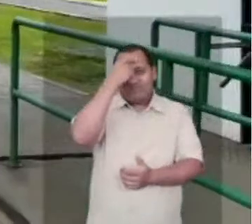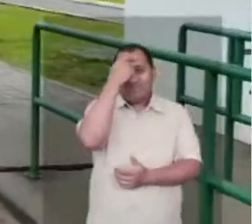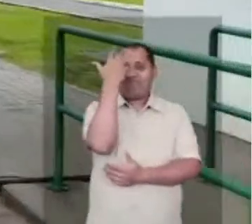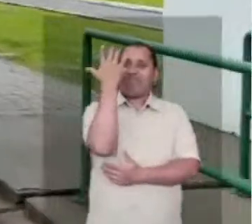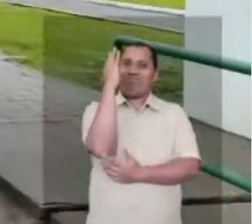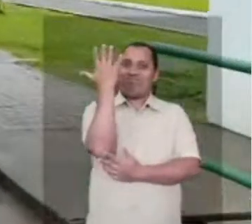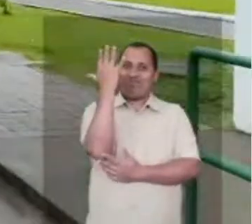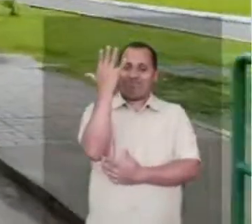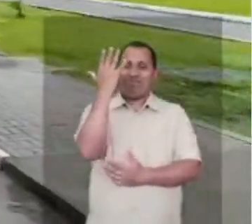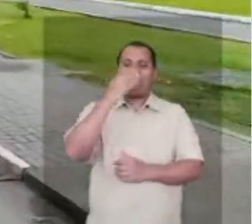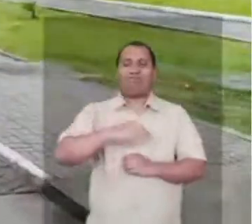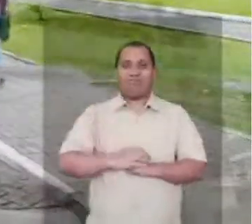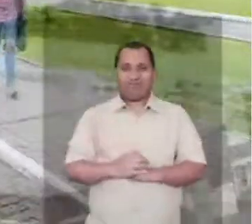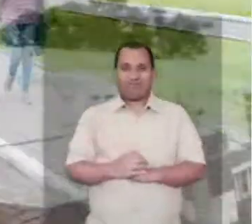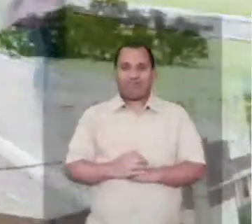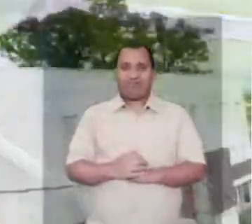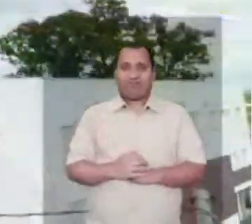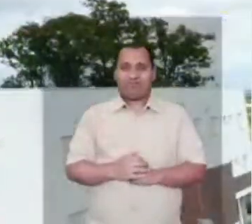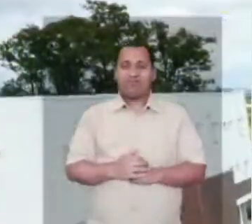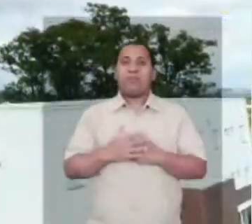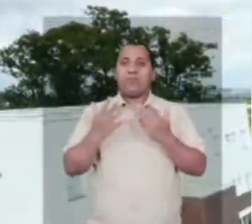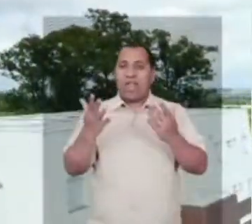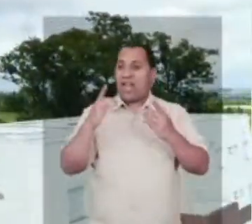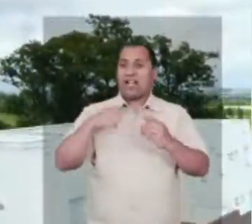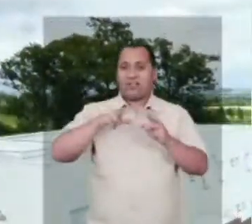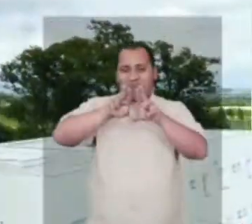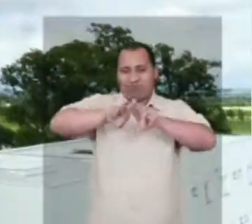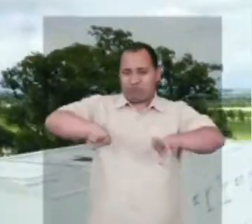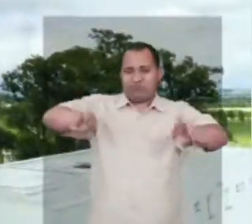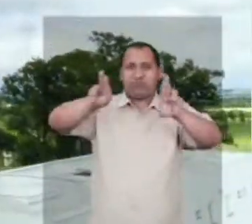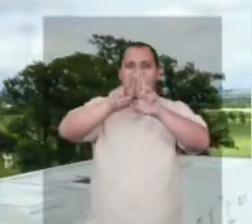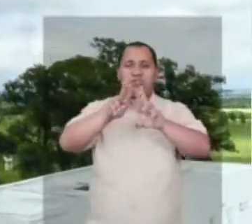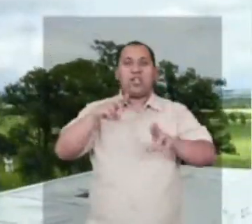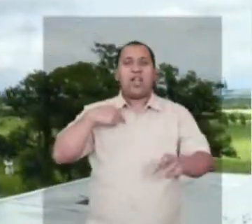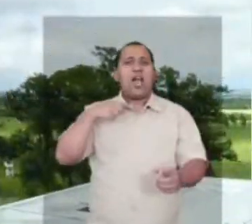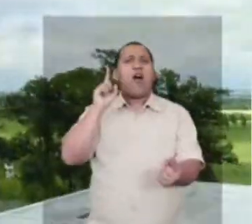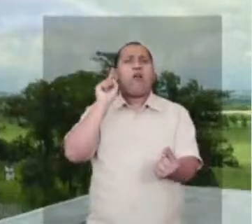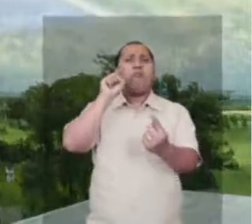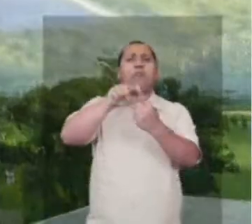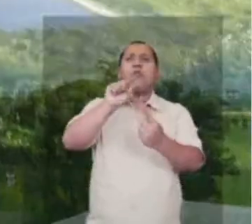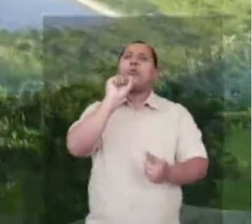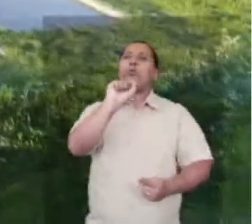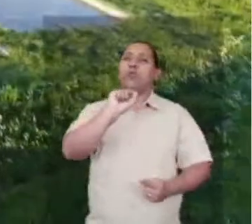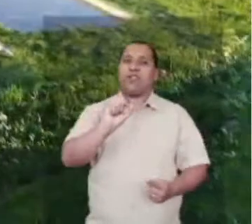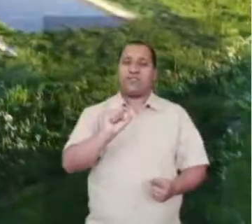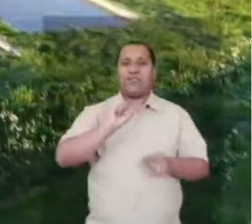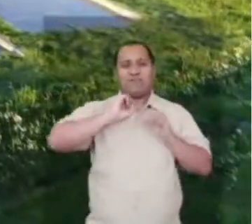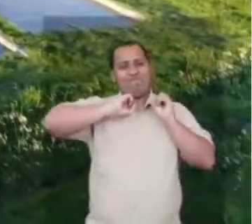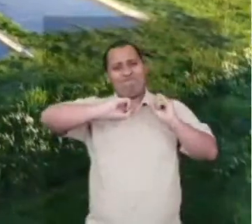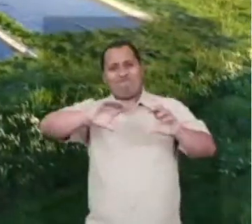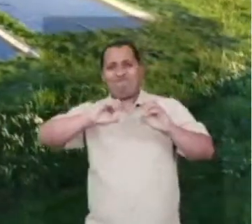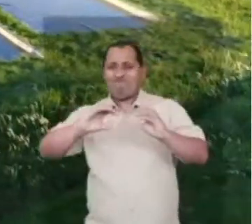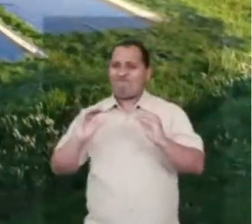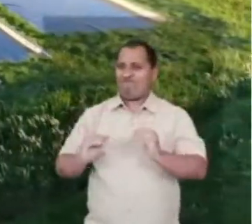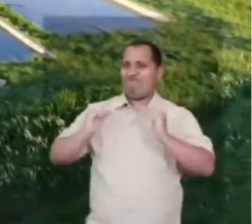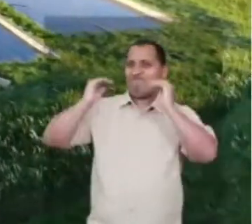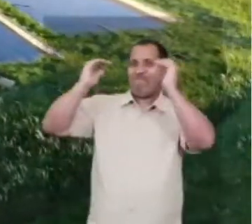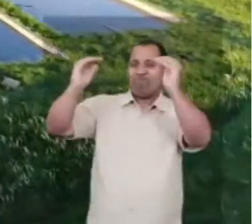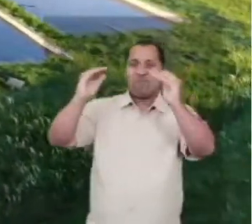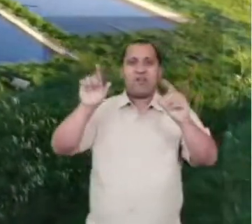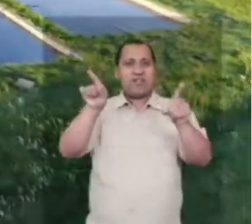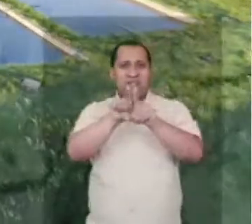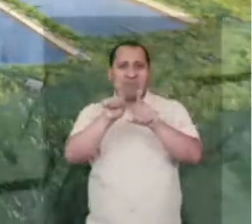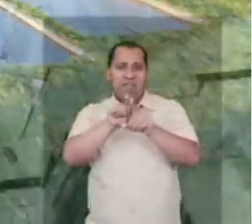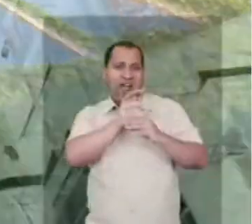Esta é a Universidade Federal do Pampa, uma universidade que tem por finalidade a educação